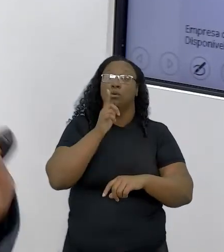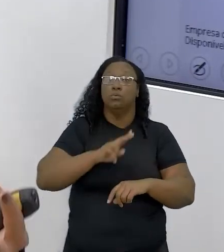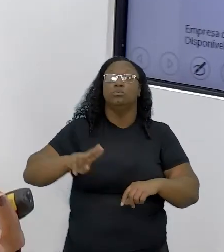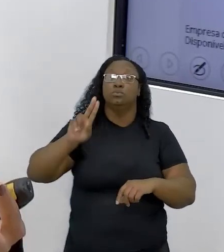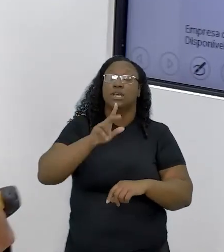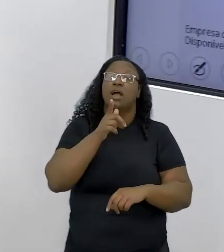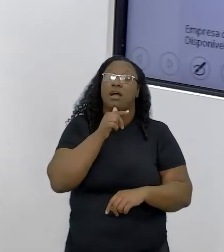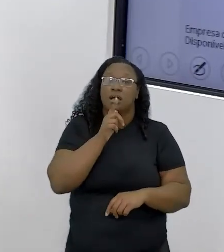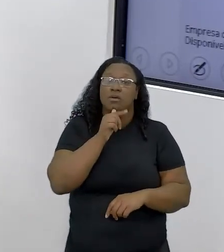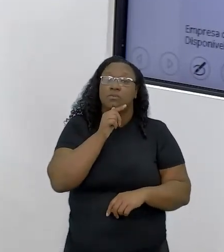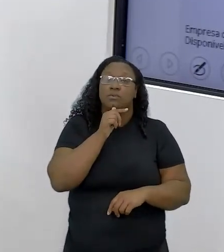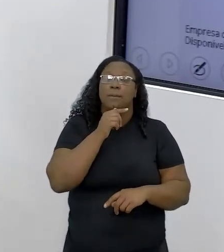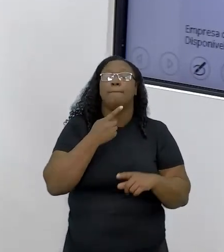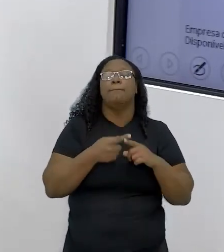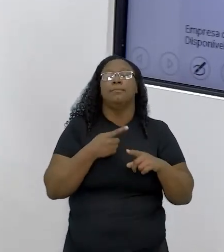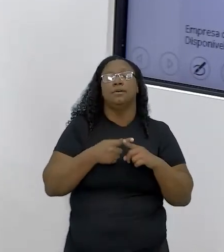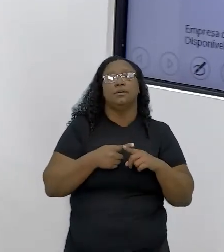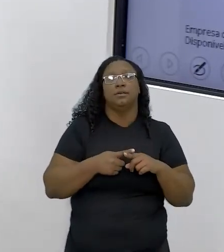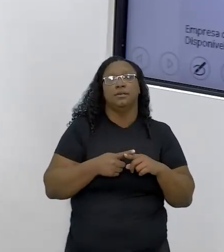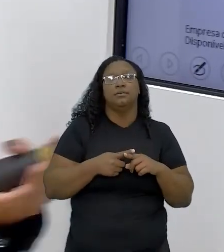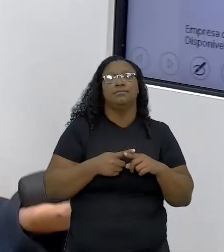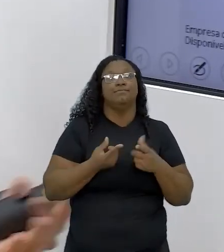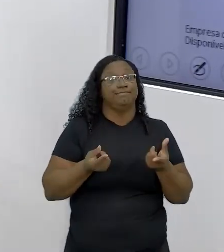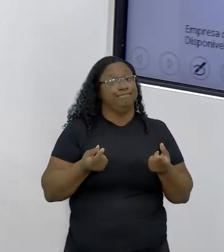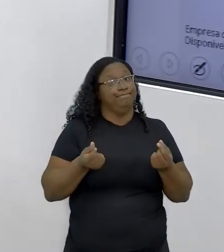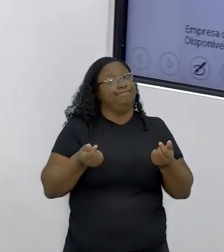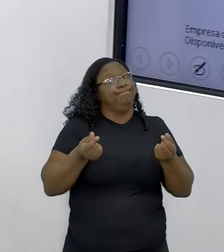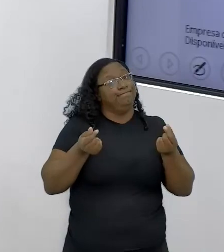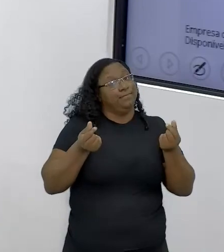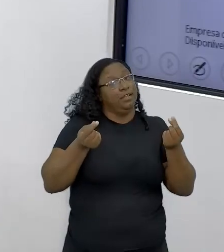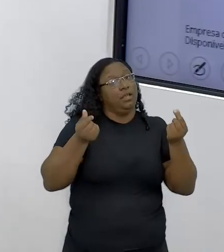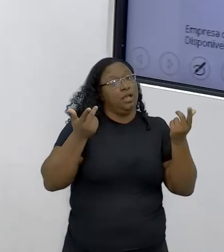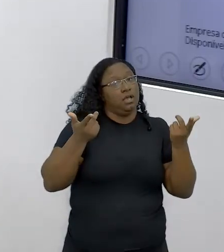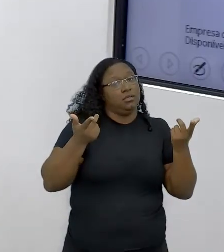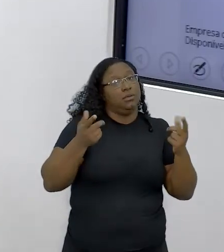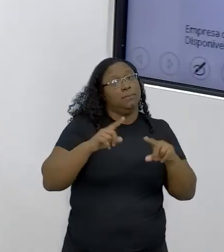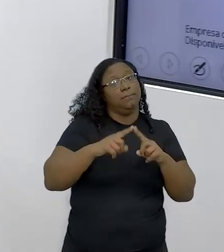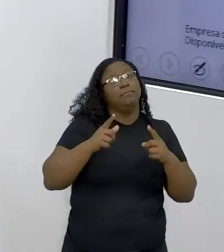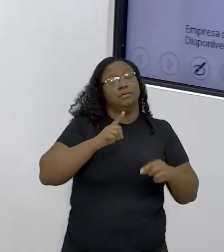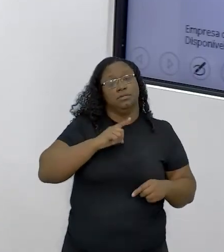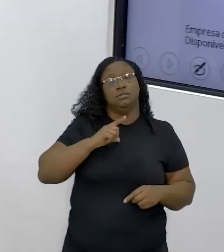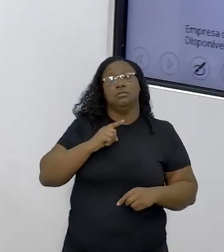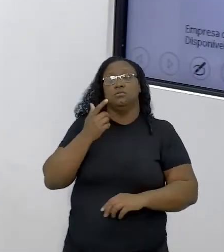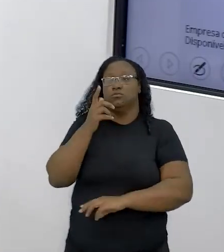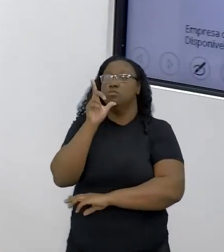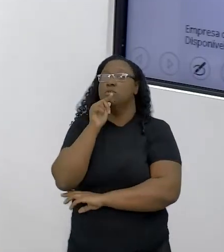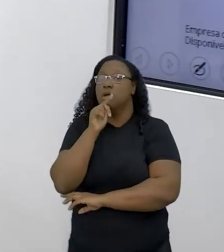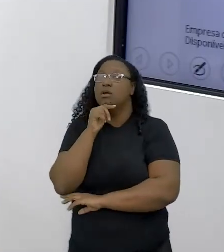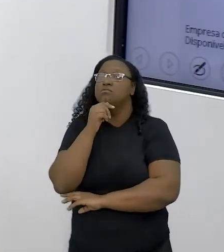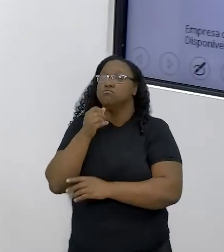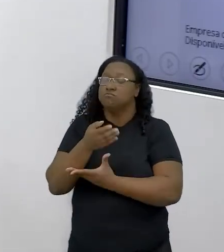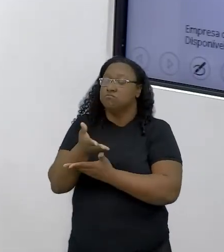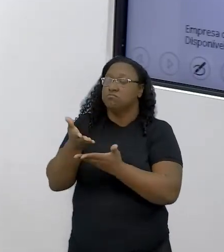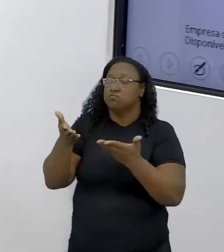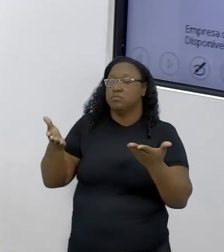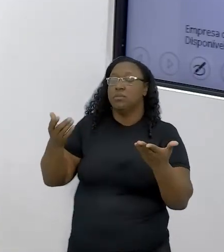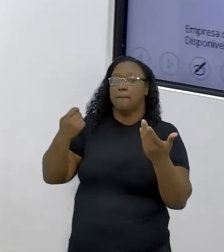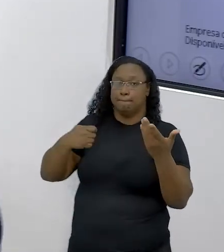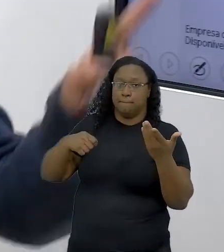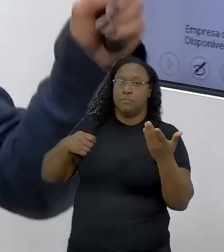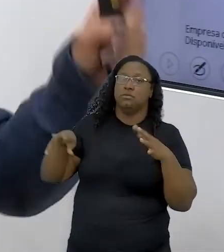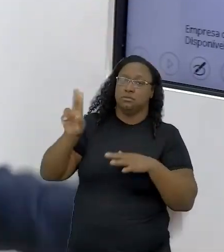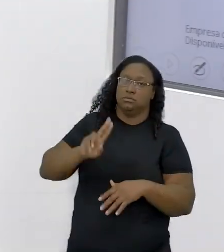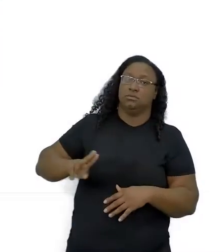a gente não tem geotérmica? Para a gente ficaria muito caro e a gente tem hidrelétricas disponíveis, então vamos usar os recursos que a gente tem,